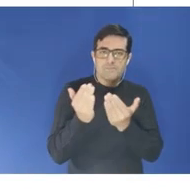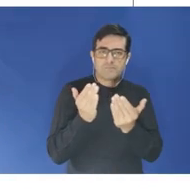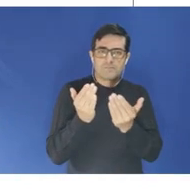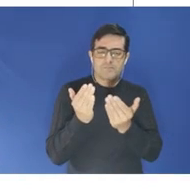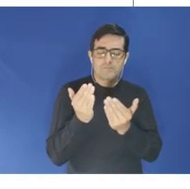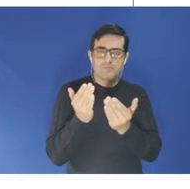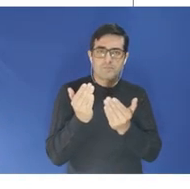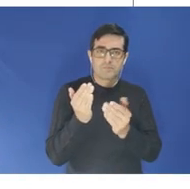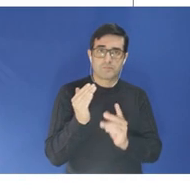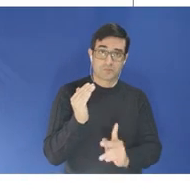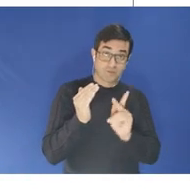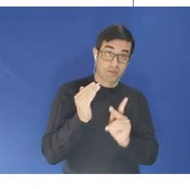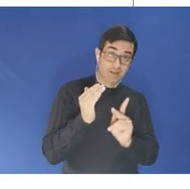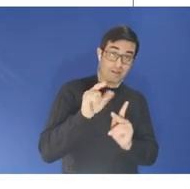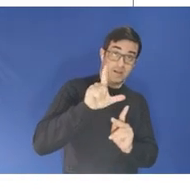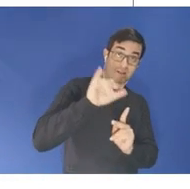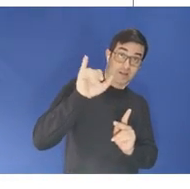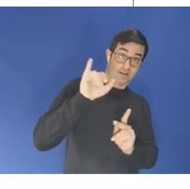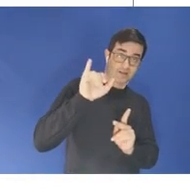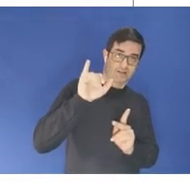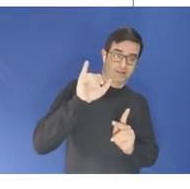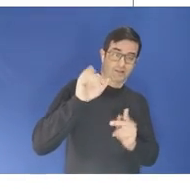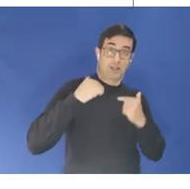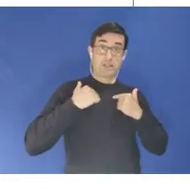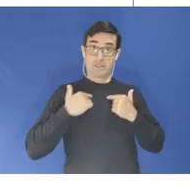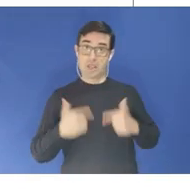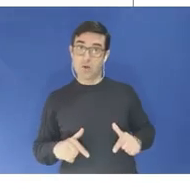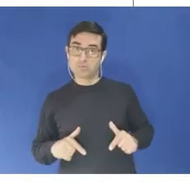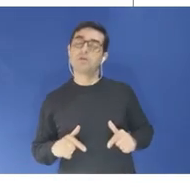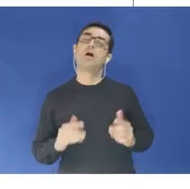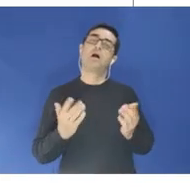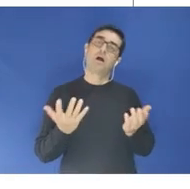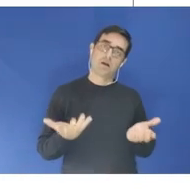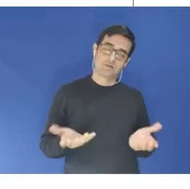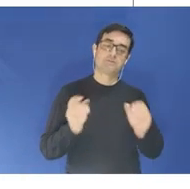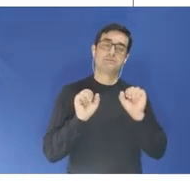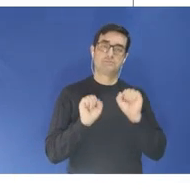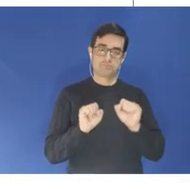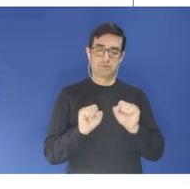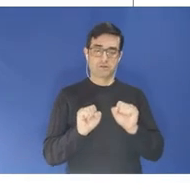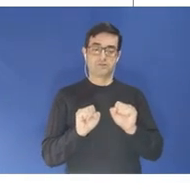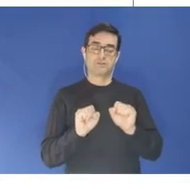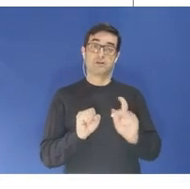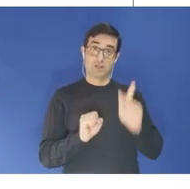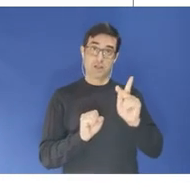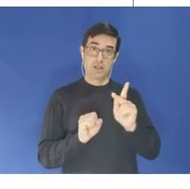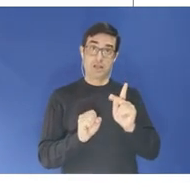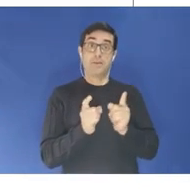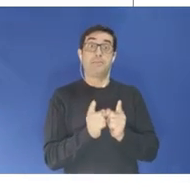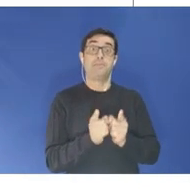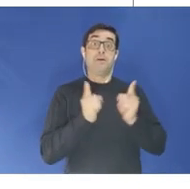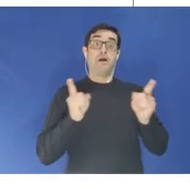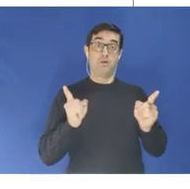comparar. Se fosse o potássio e o lítio ambos neutros, eu poderia dizer que o potássio é bem